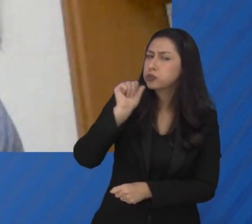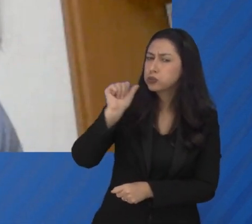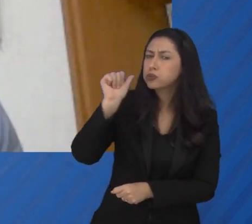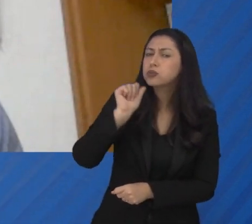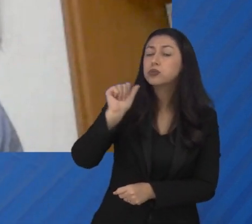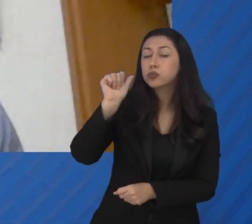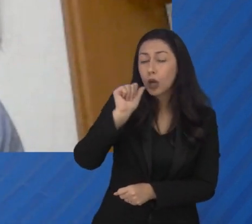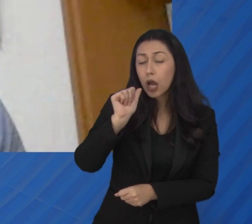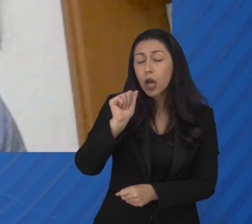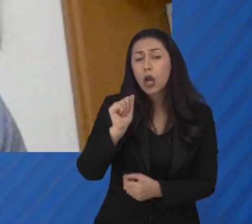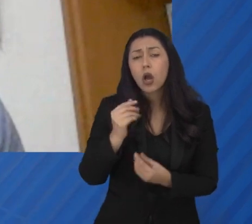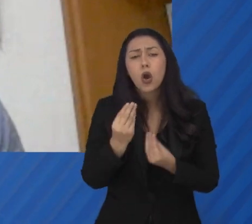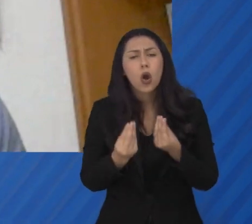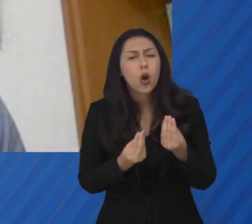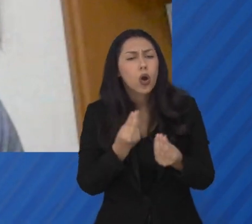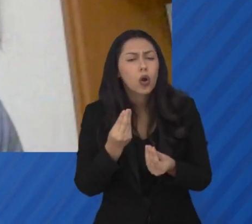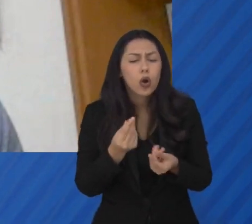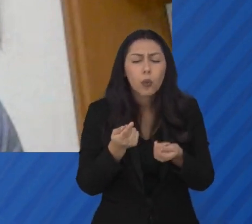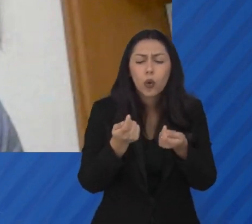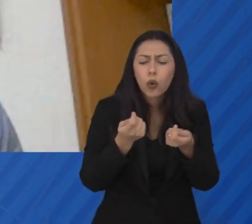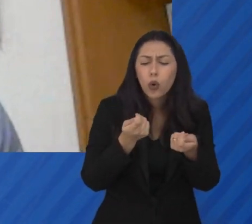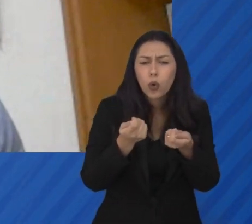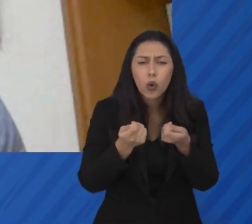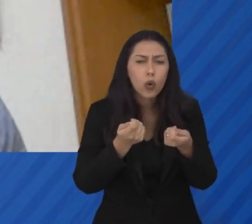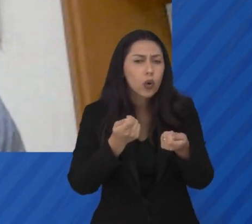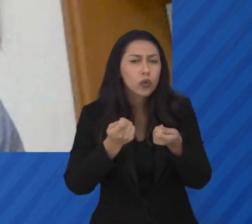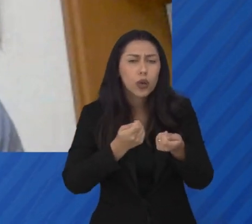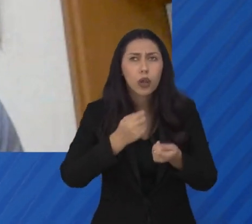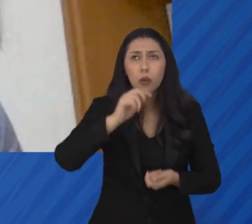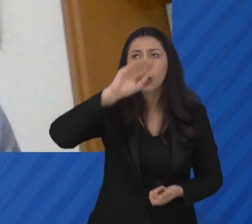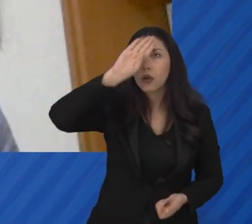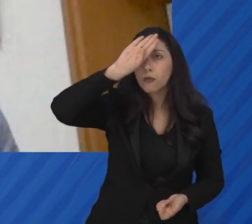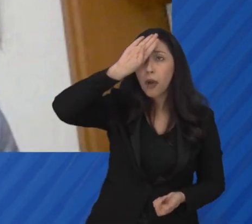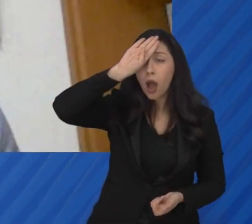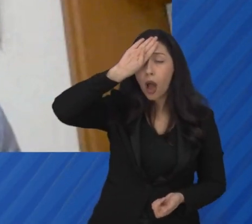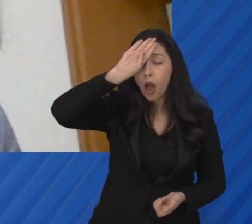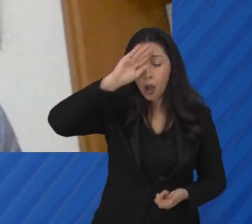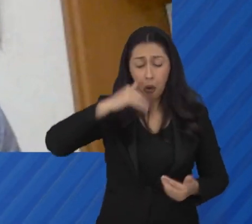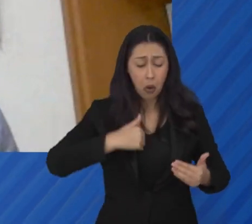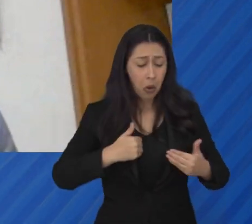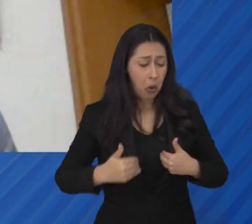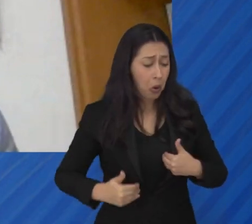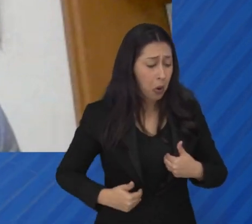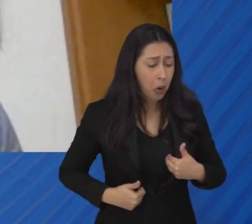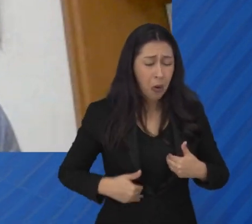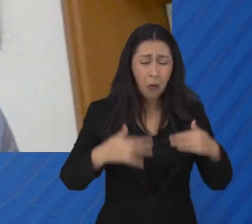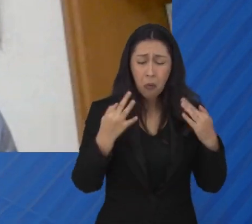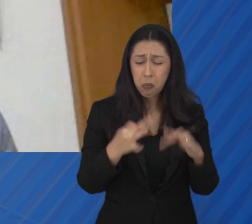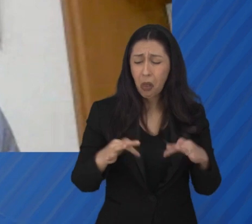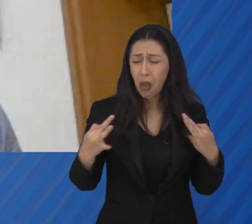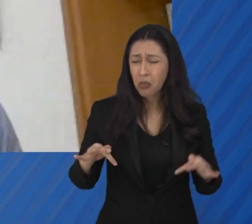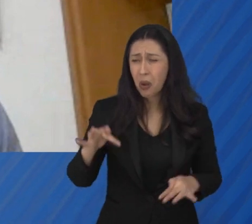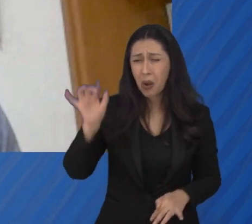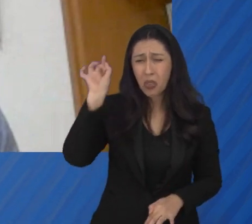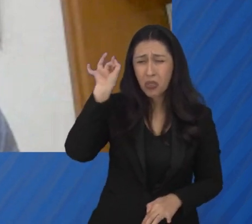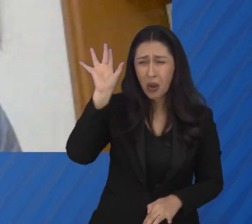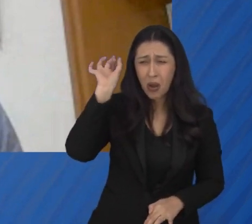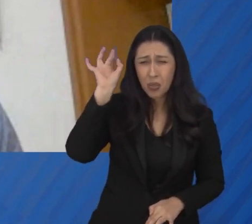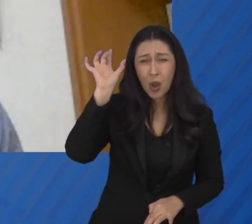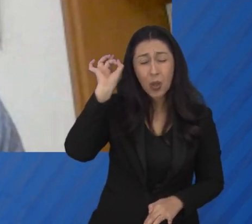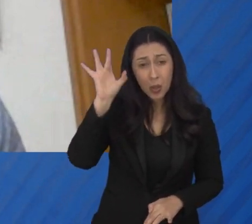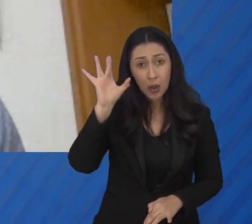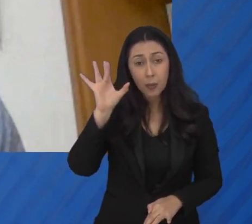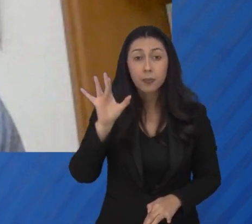hidratação. E a gente controla os sintomas como febre, dor no corpo, dor de